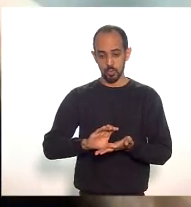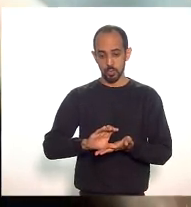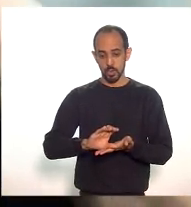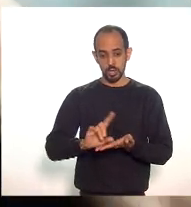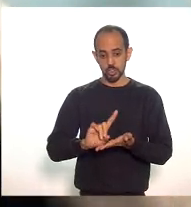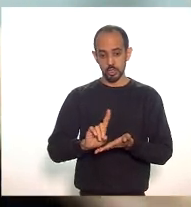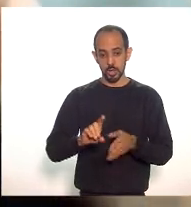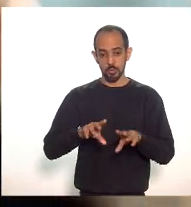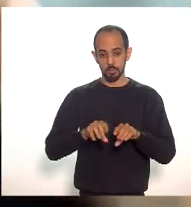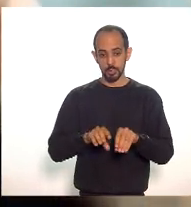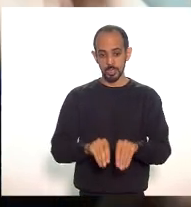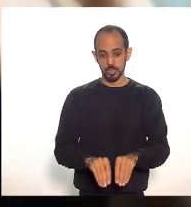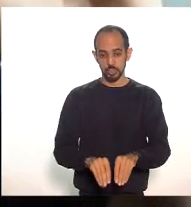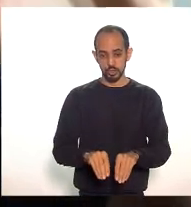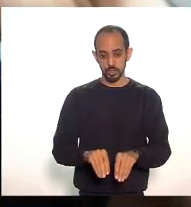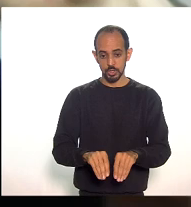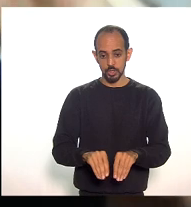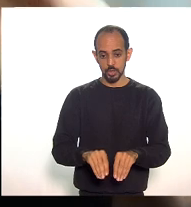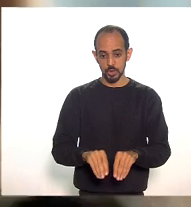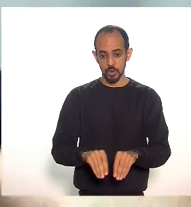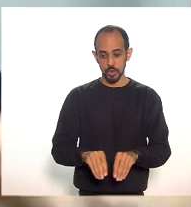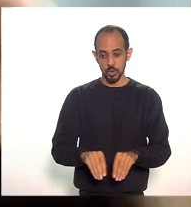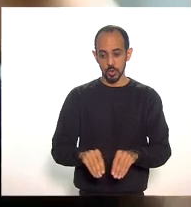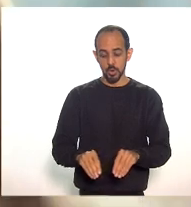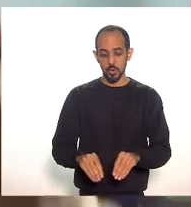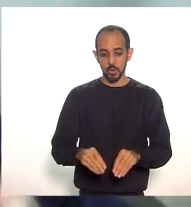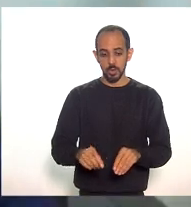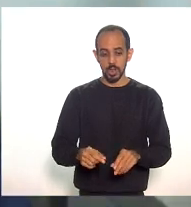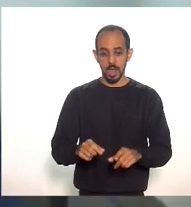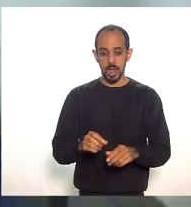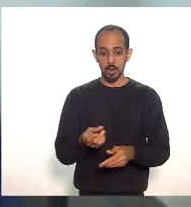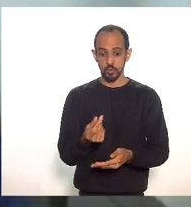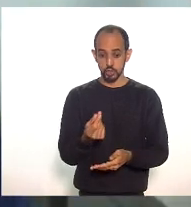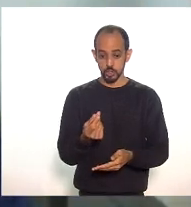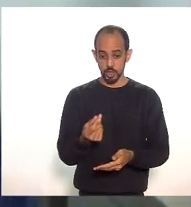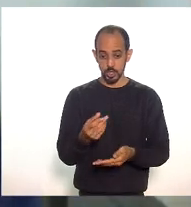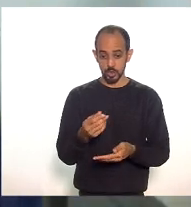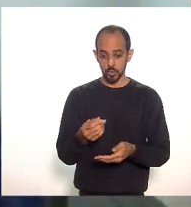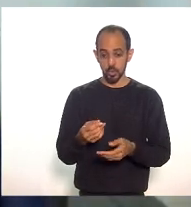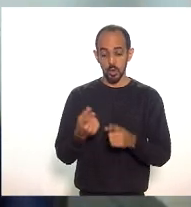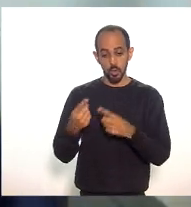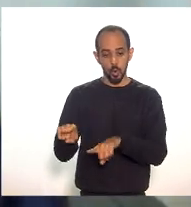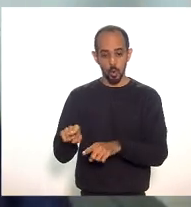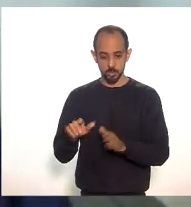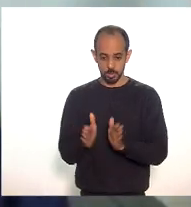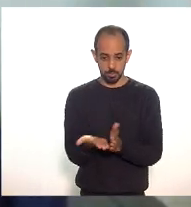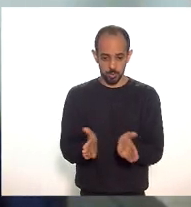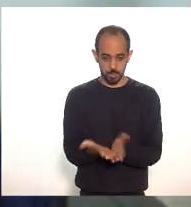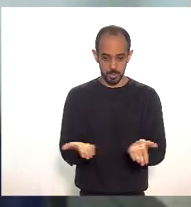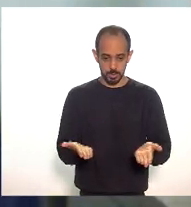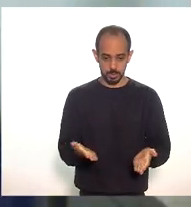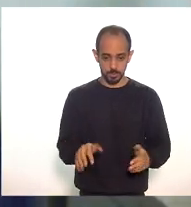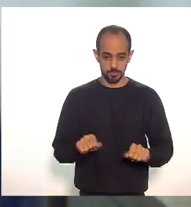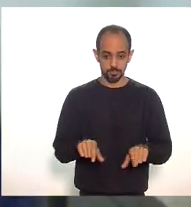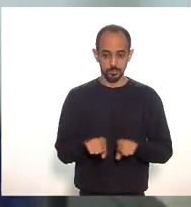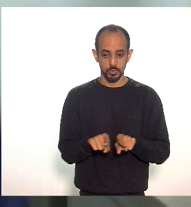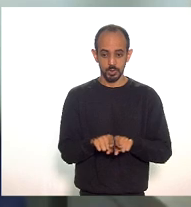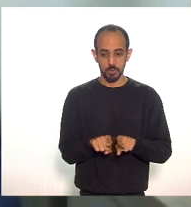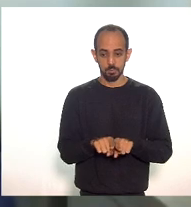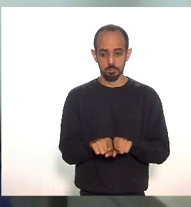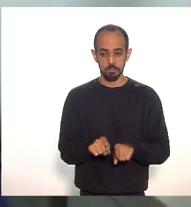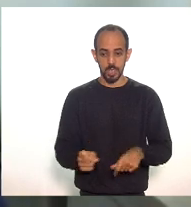é do fundo Estadual de combate à inclusive dizendo que ser e